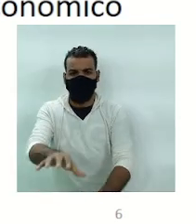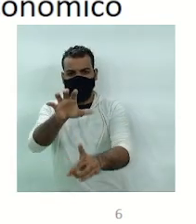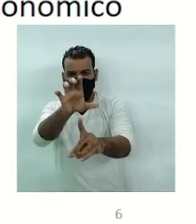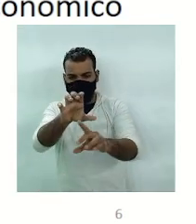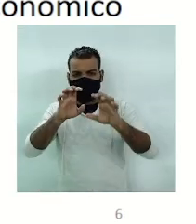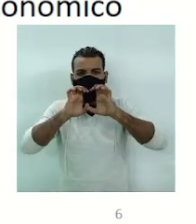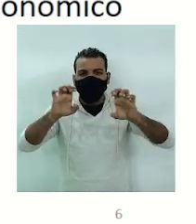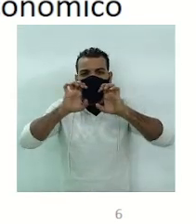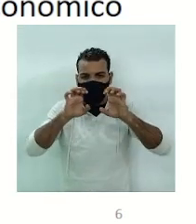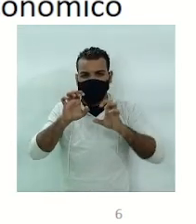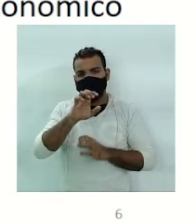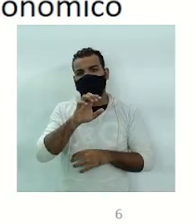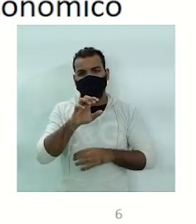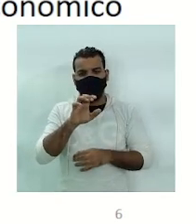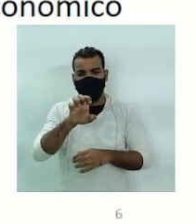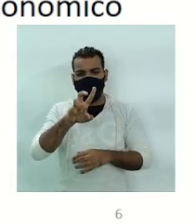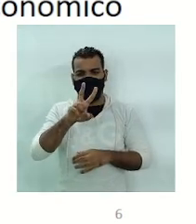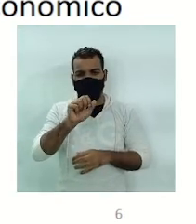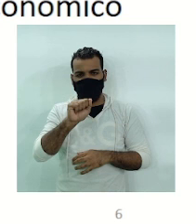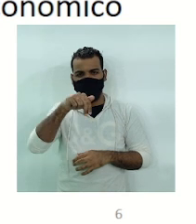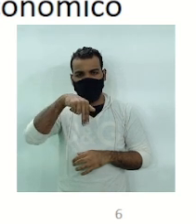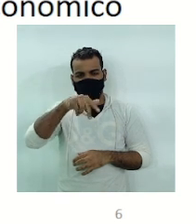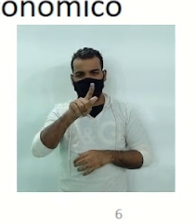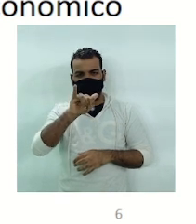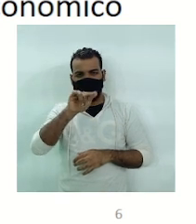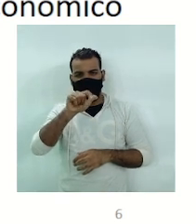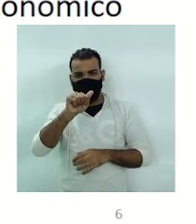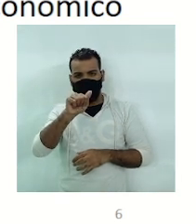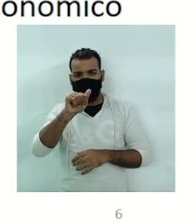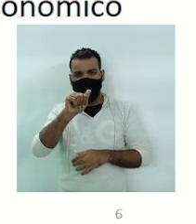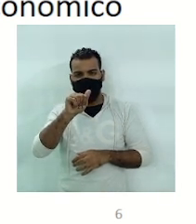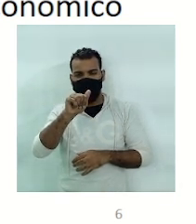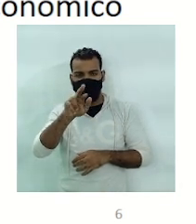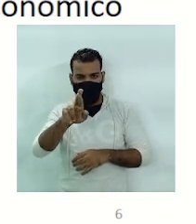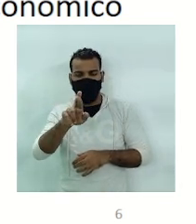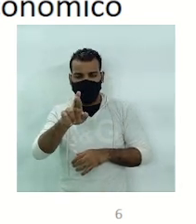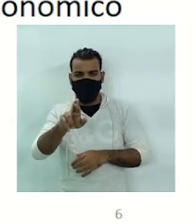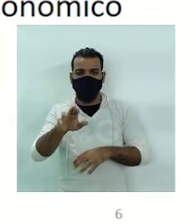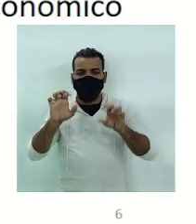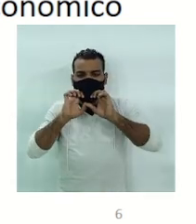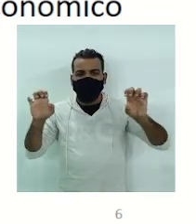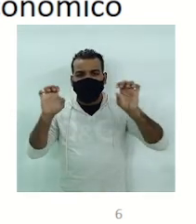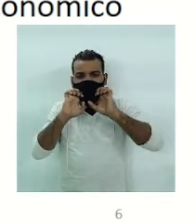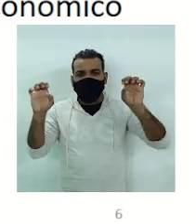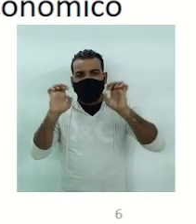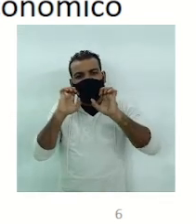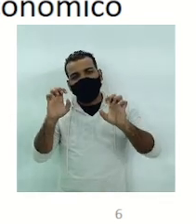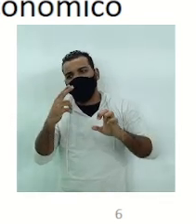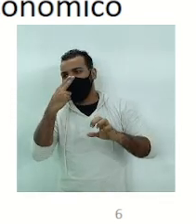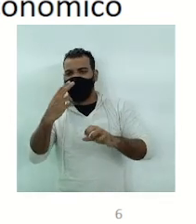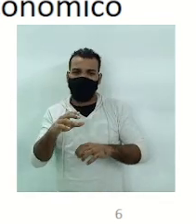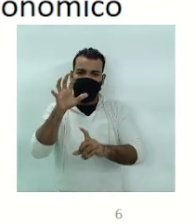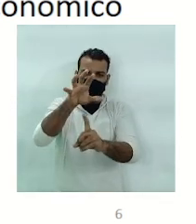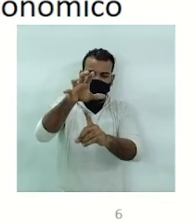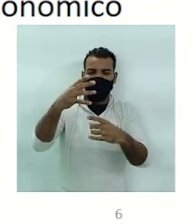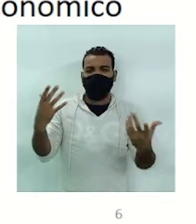consistia, segundo a adaptação dos indígenas, reduzido a